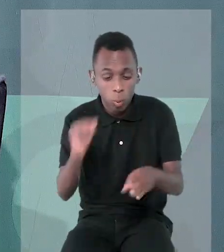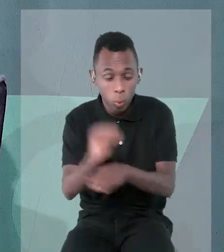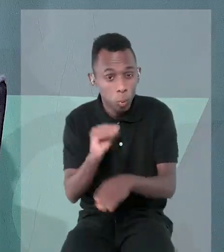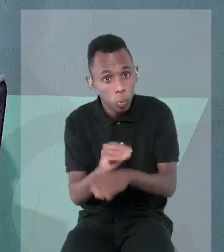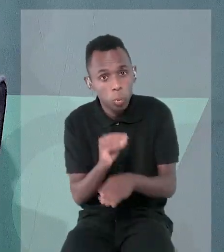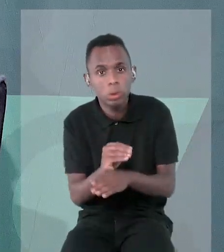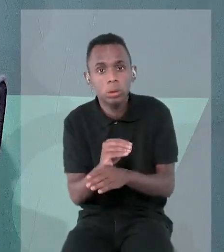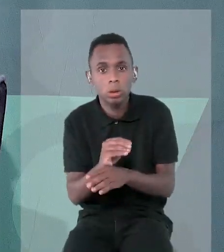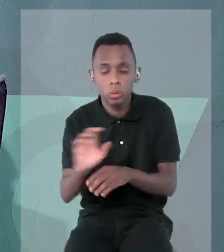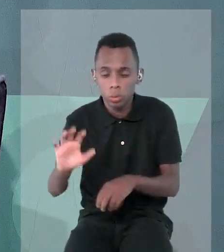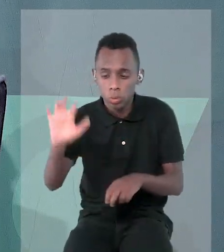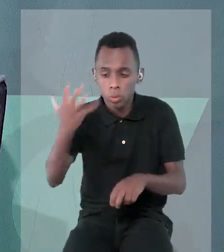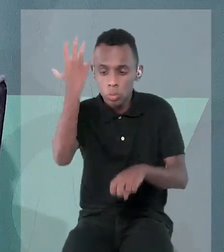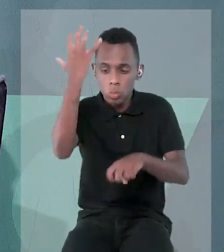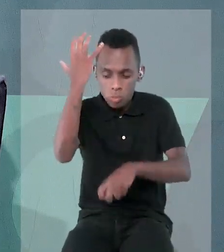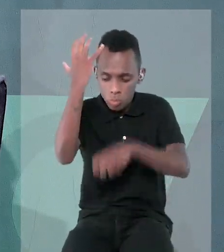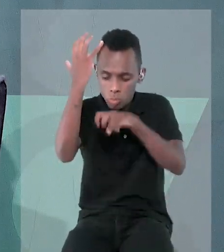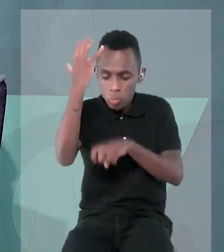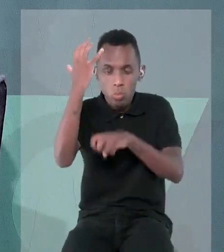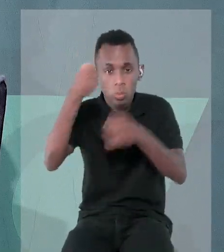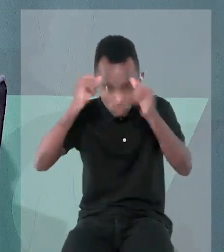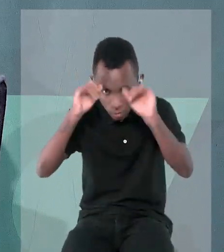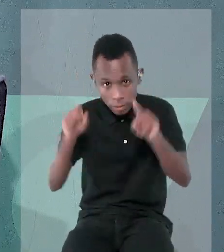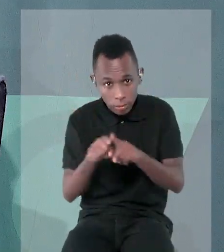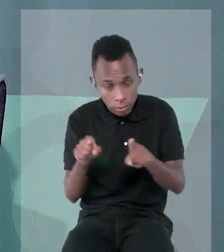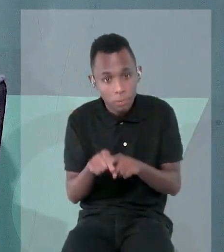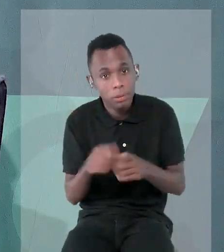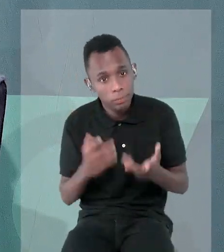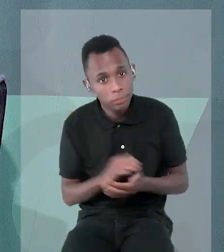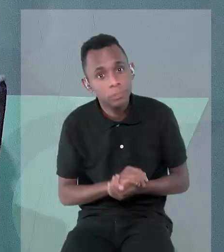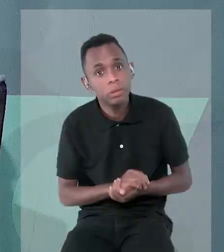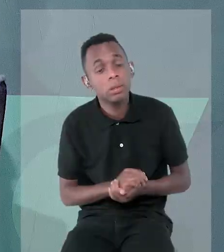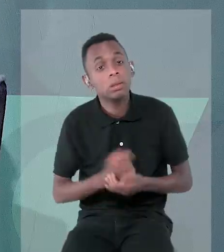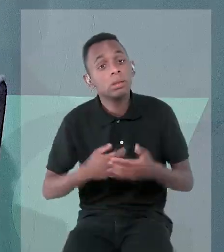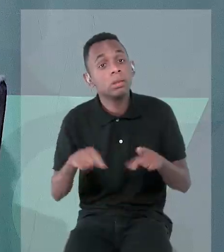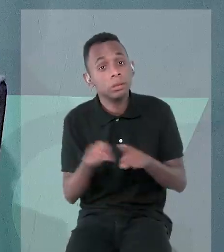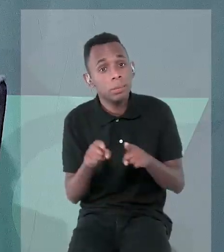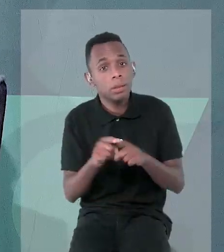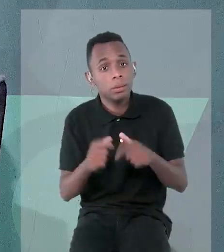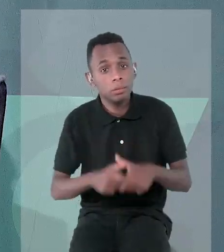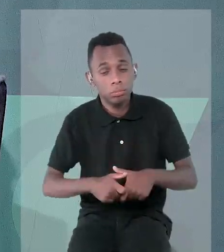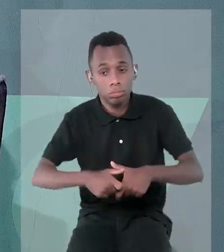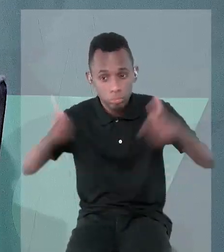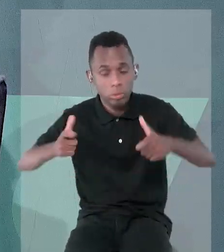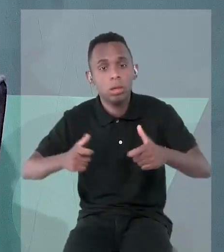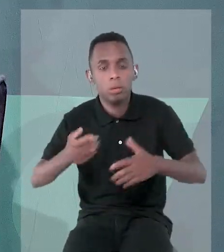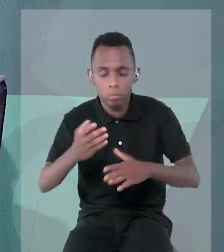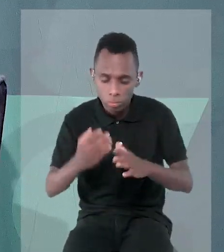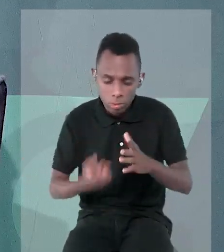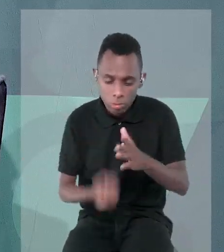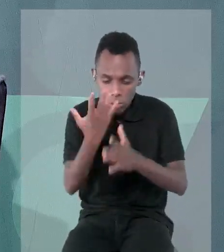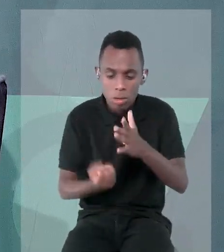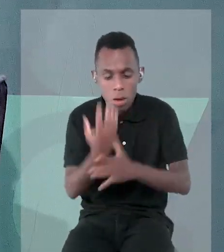ela vai dar uma sombra para o gado que precisa de sombra, que é extremamente estressado debaixo do sol, e ela vai aumentar de forma muito consequente a